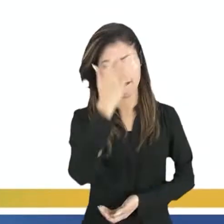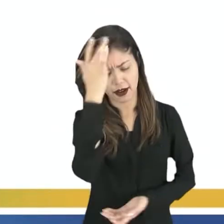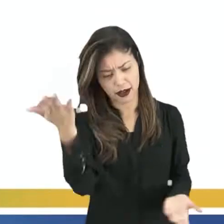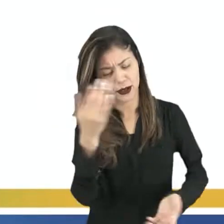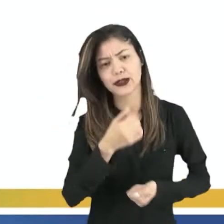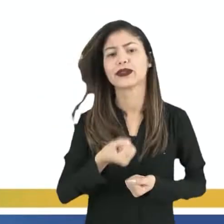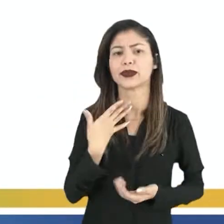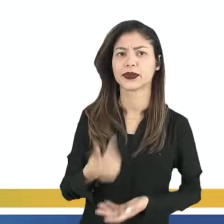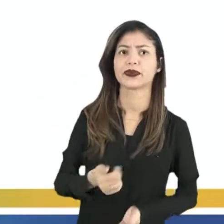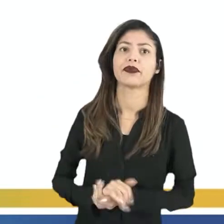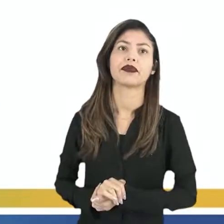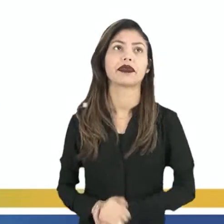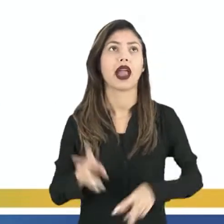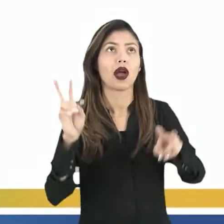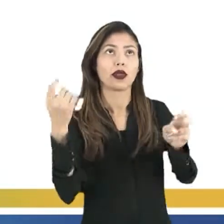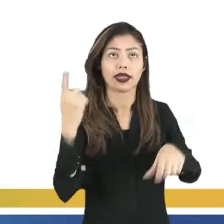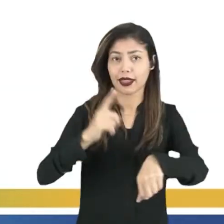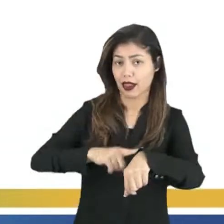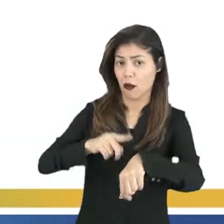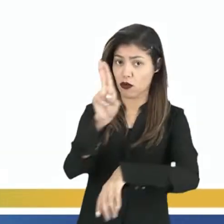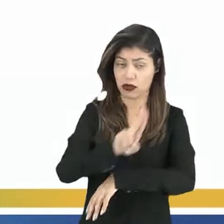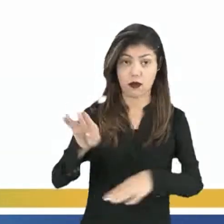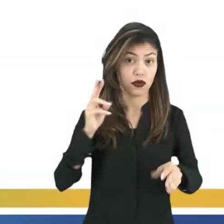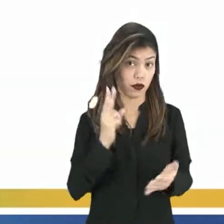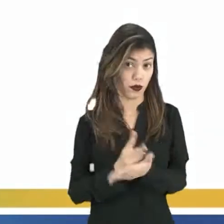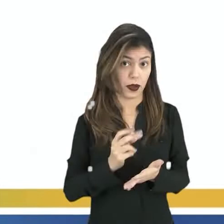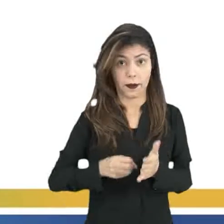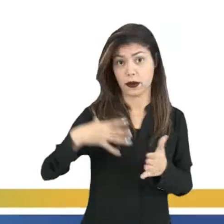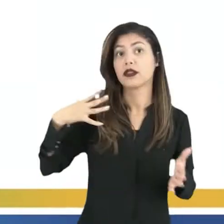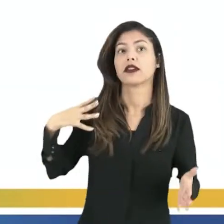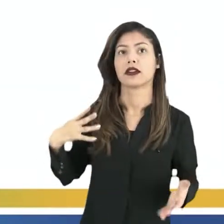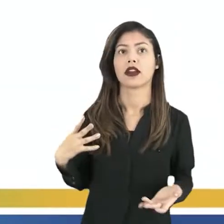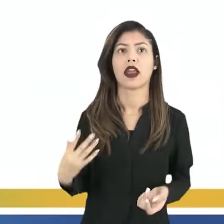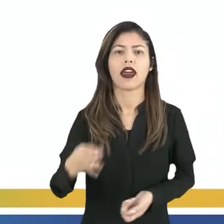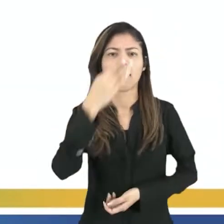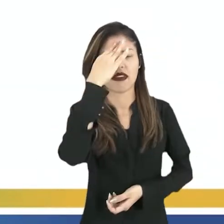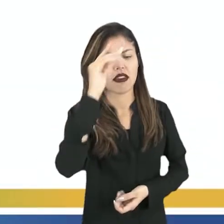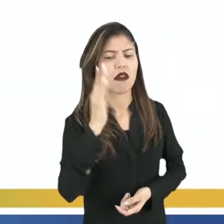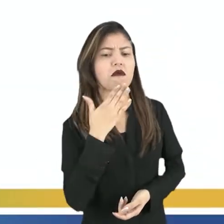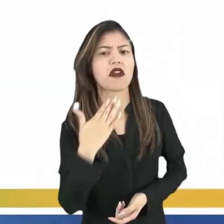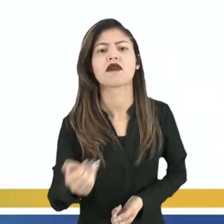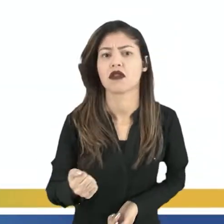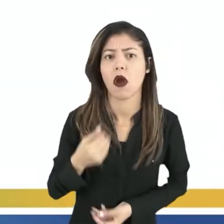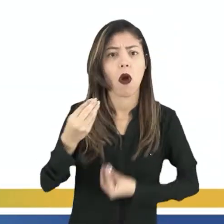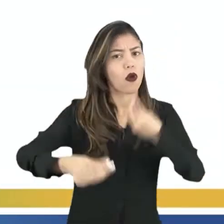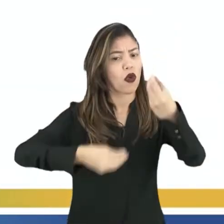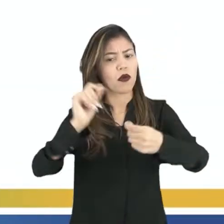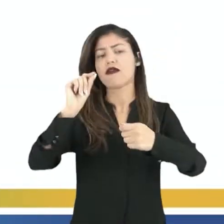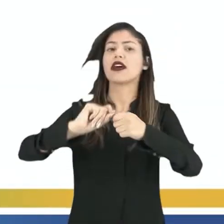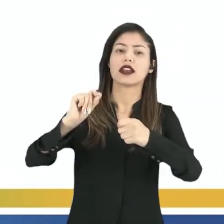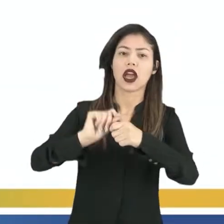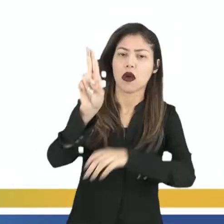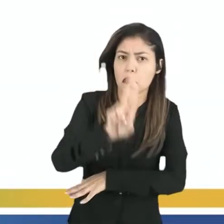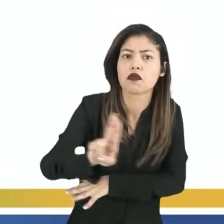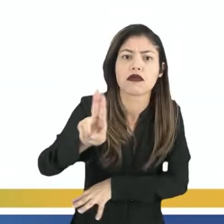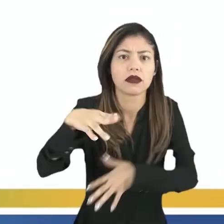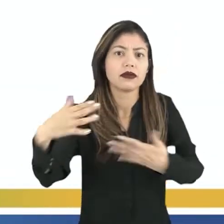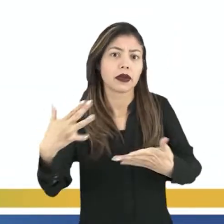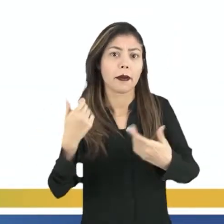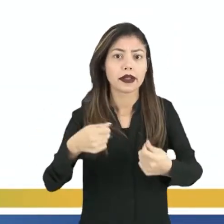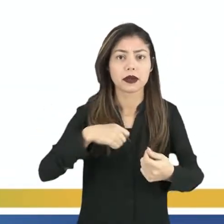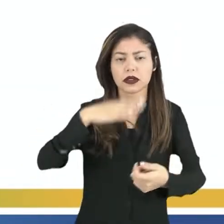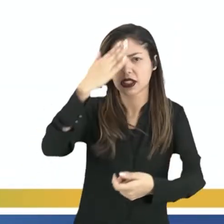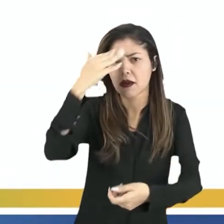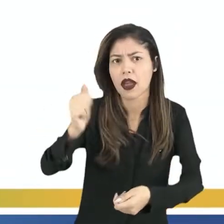né? Tranquilo. Inclusive, é um tempo que nós usamos muito. Agora, para a gente poder compreender melhor como fazer, como usar, nós